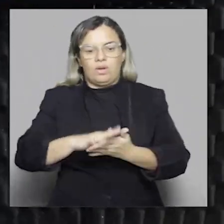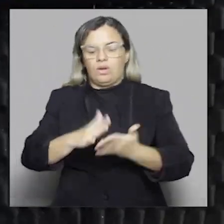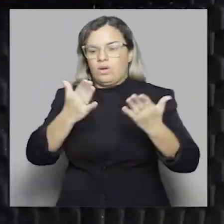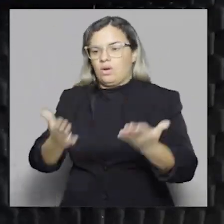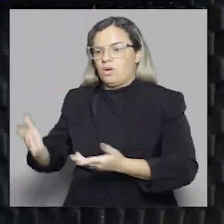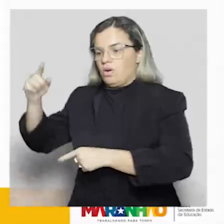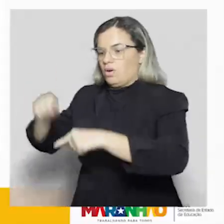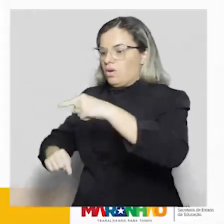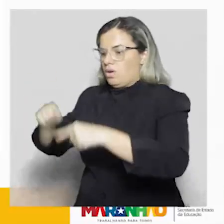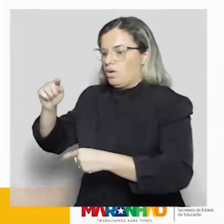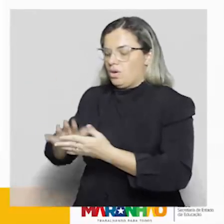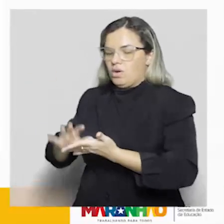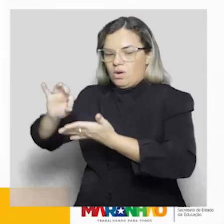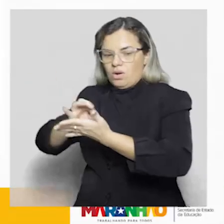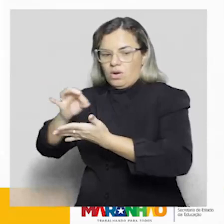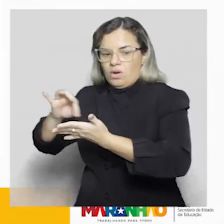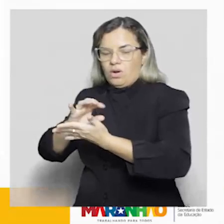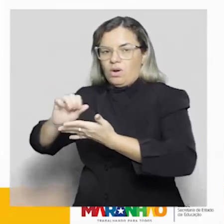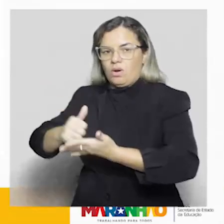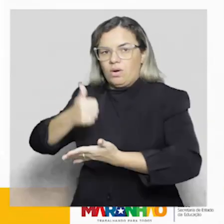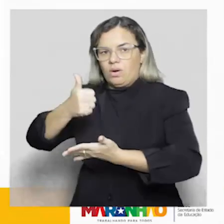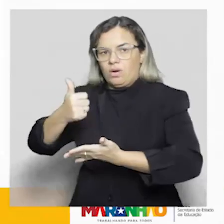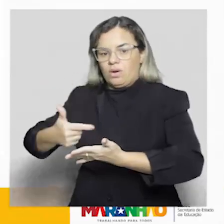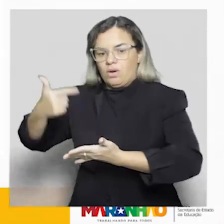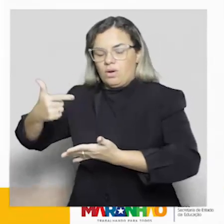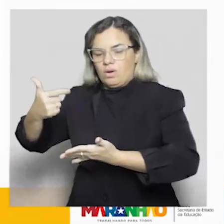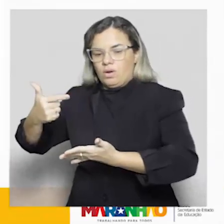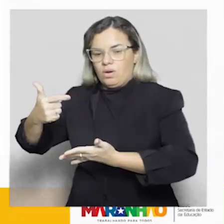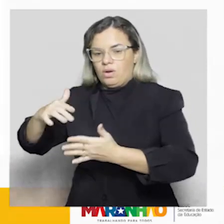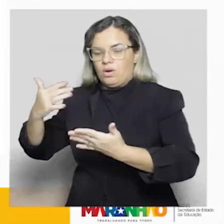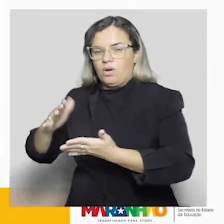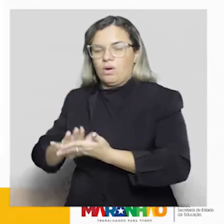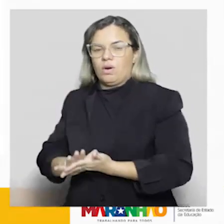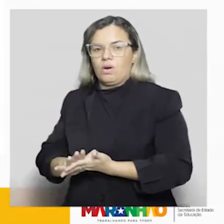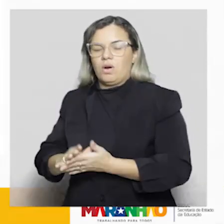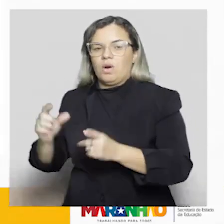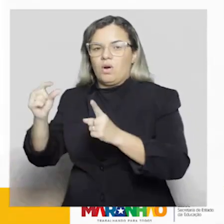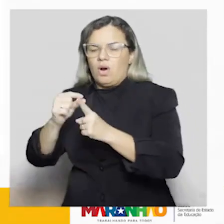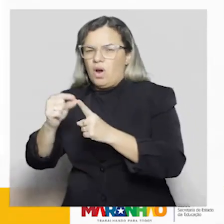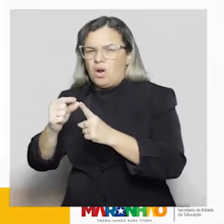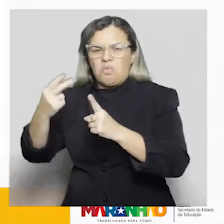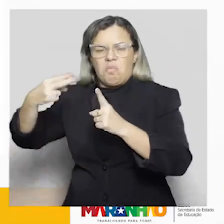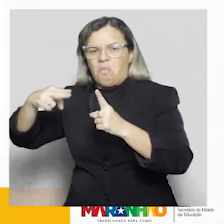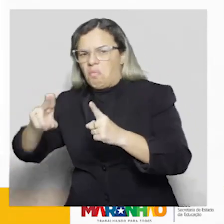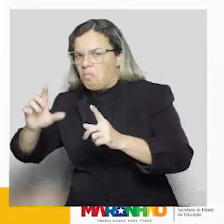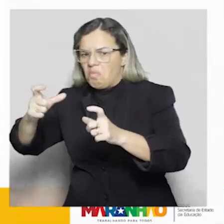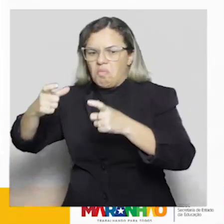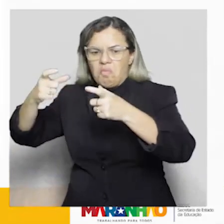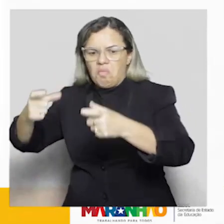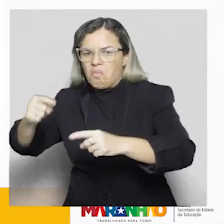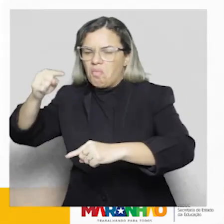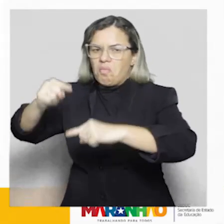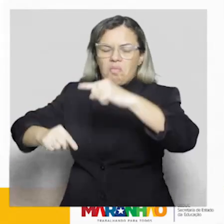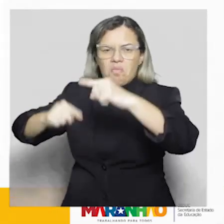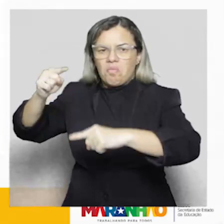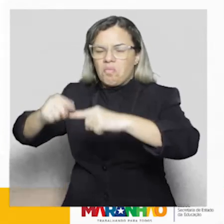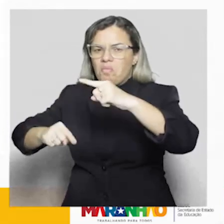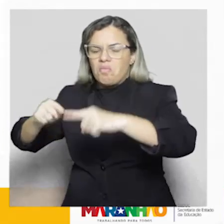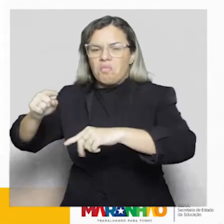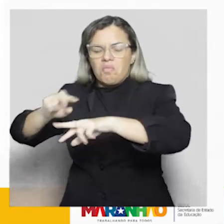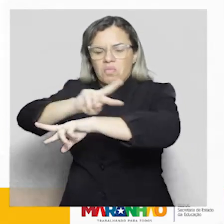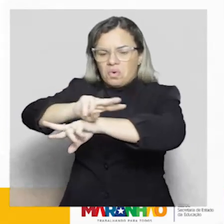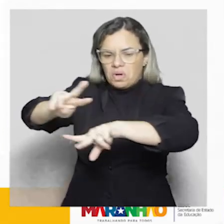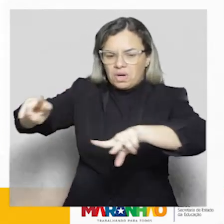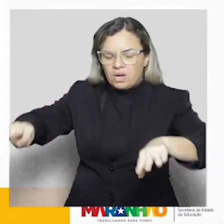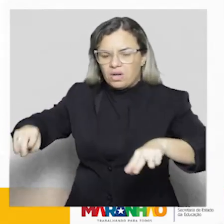como o primeiro e o segundo, palavras, nomes, lugares, objetos, coisas que,